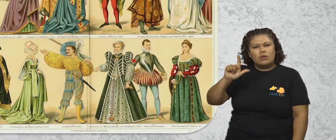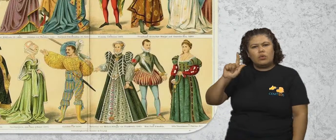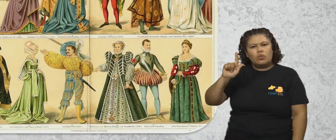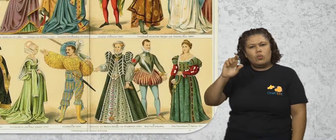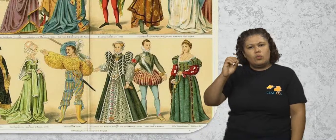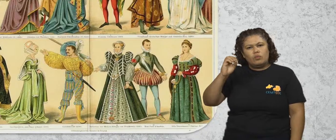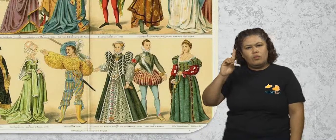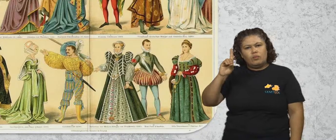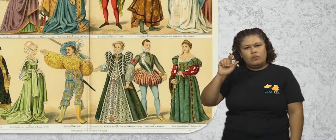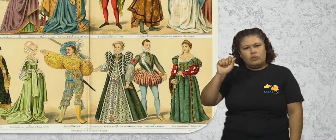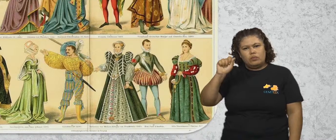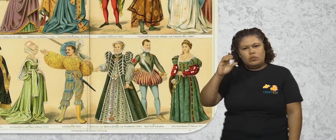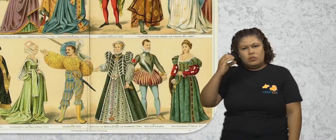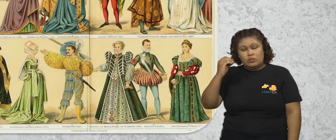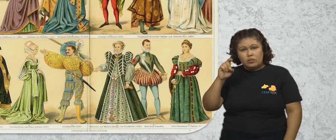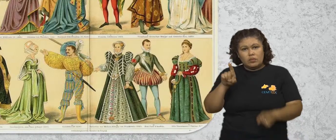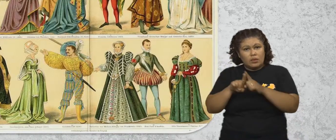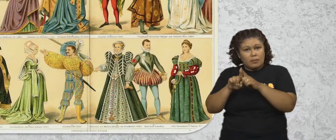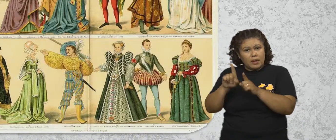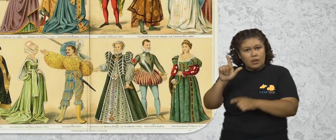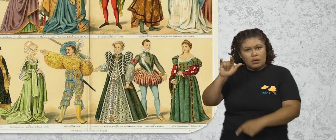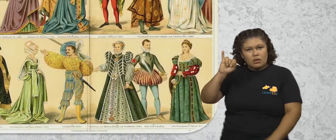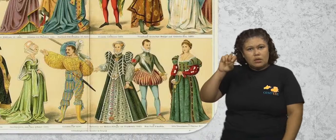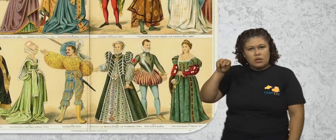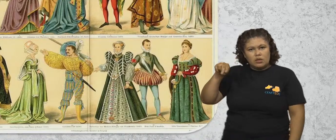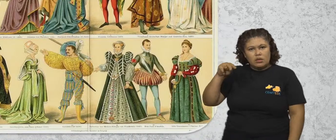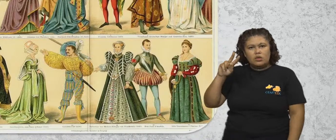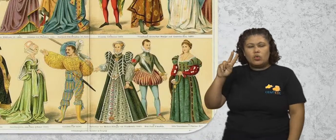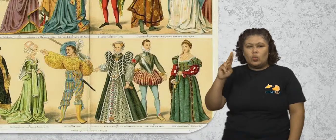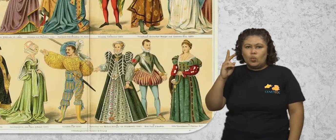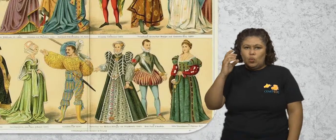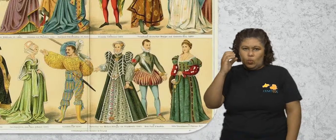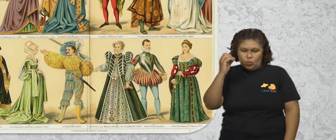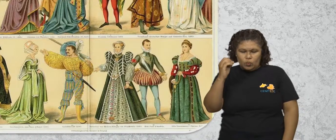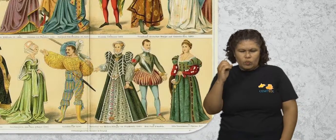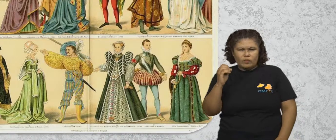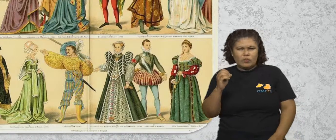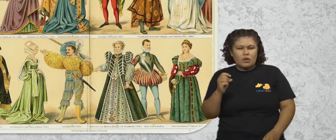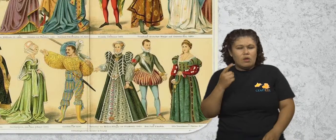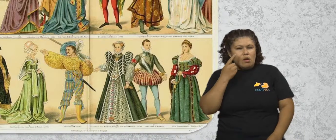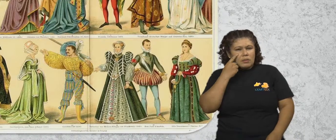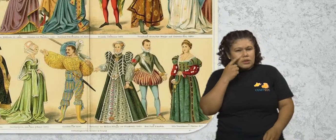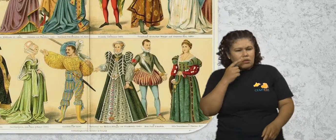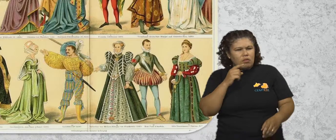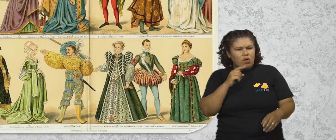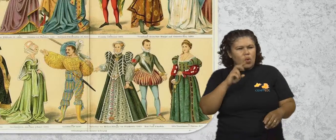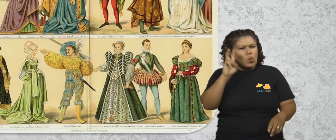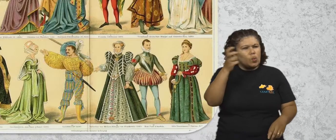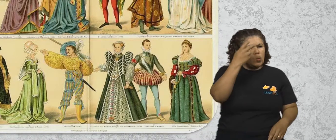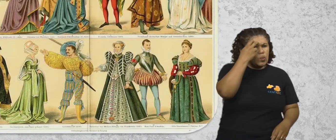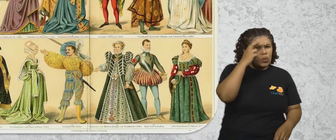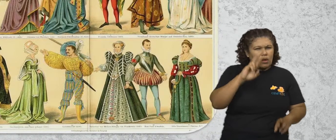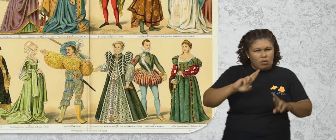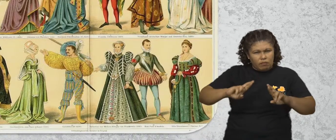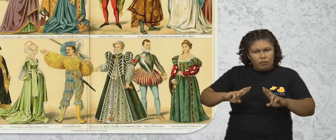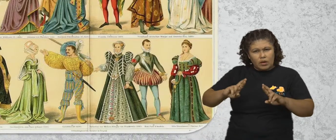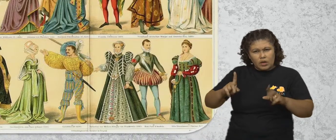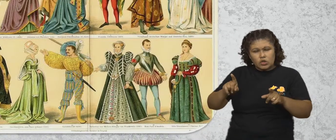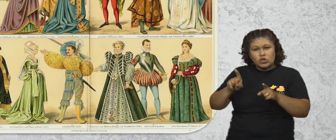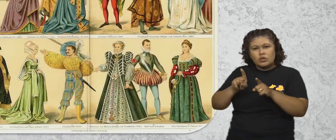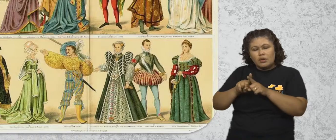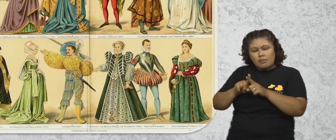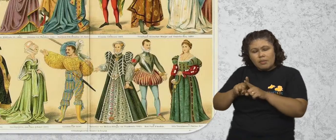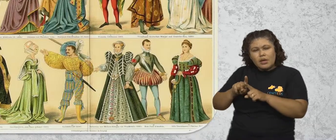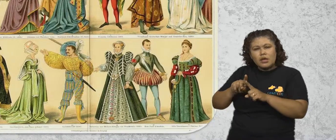dos bizantinos. Como em outras culturas, a roupa também era um fator de diferenciação social. Quanto maior